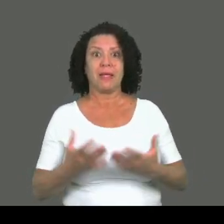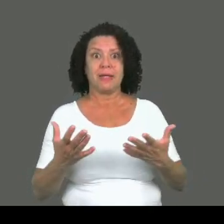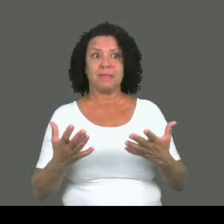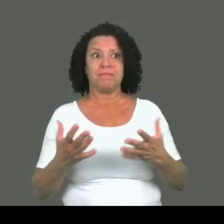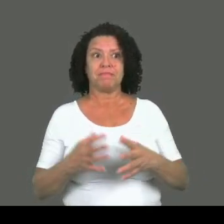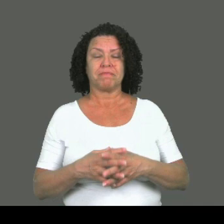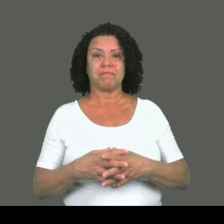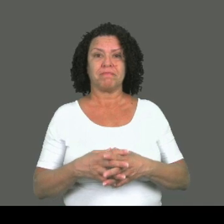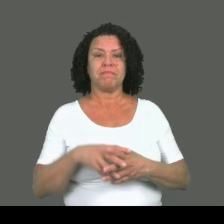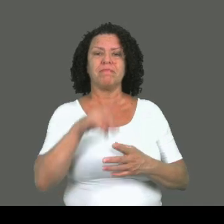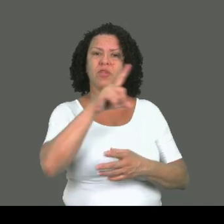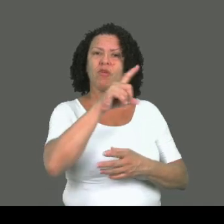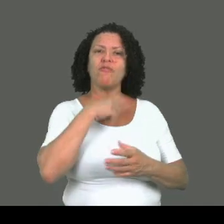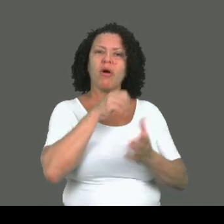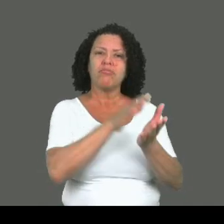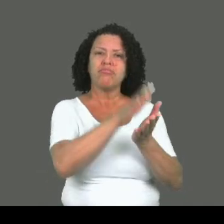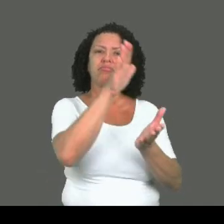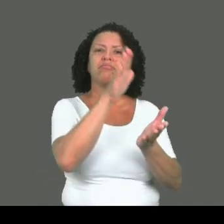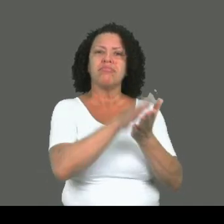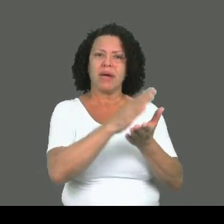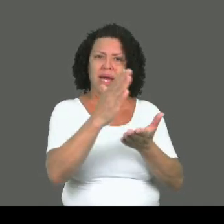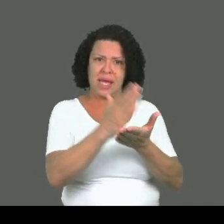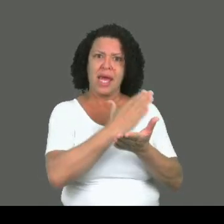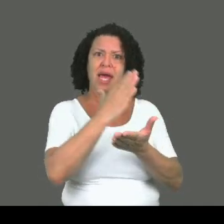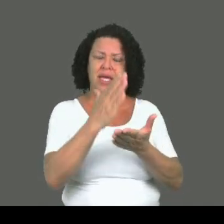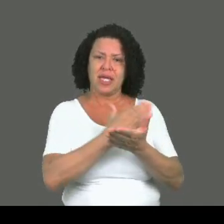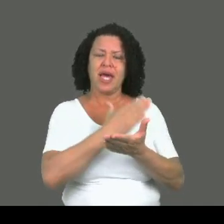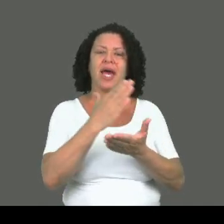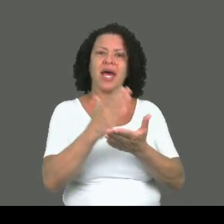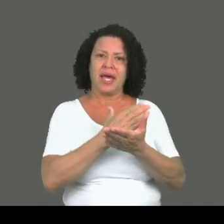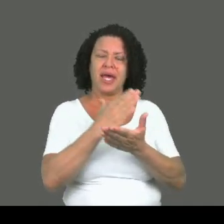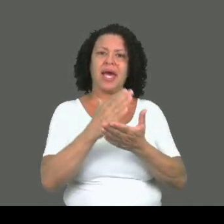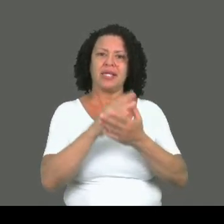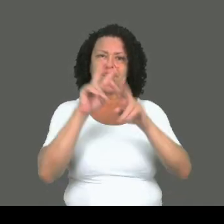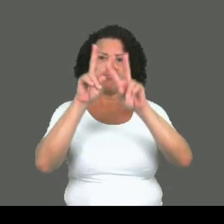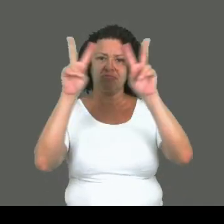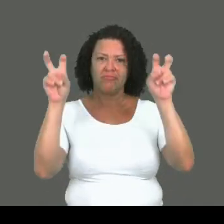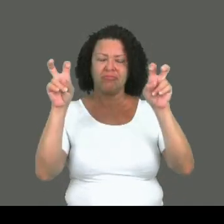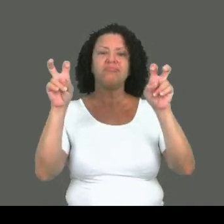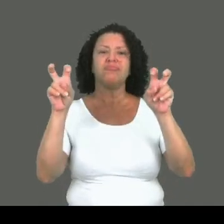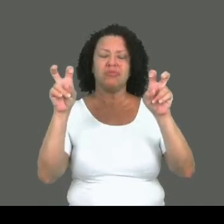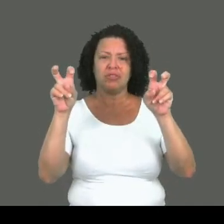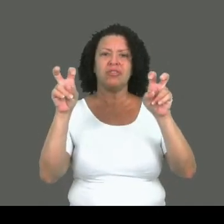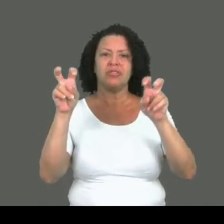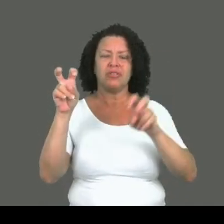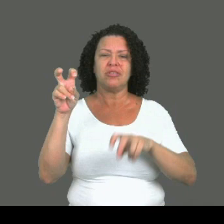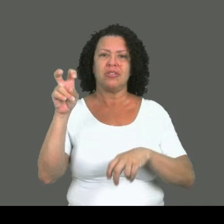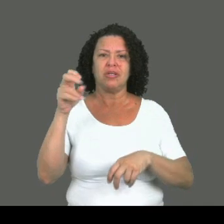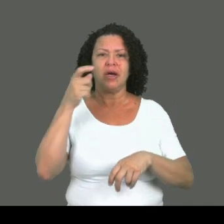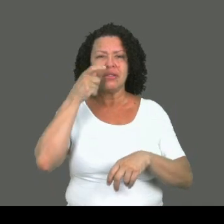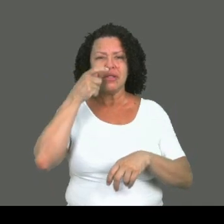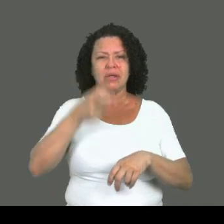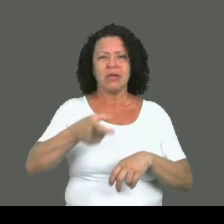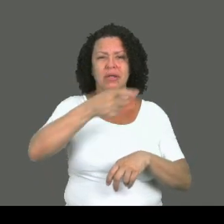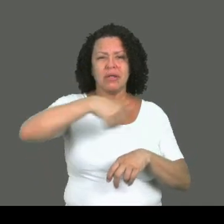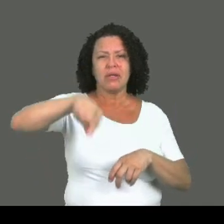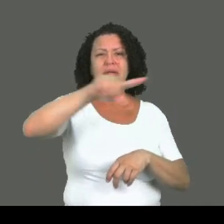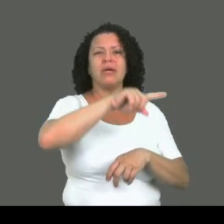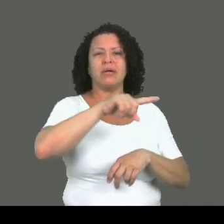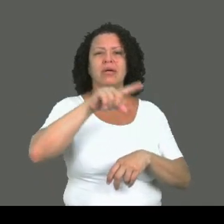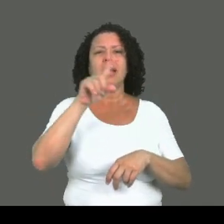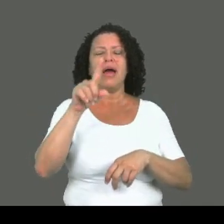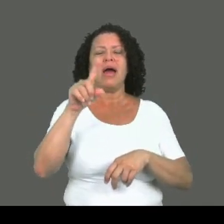Foi publicado um artigo na revista Super Interessante, uma matéria muito bacana, que chamava-se Uma